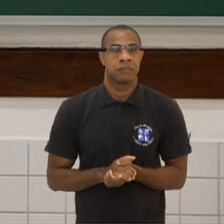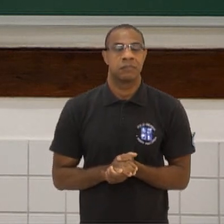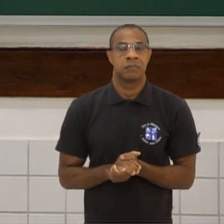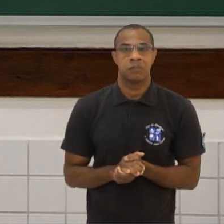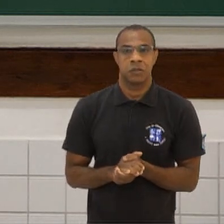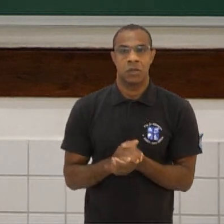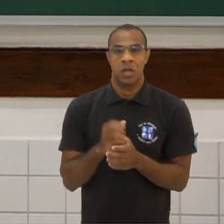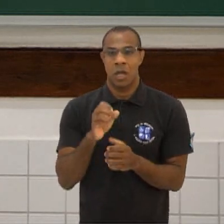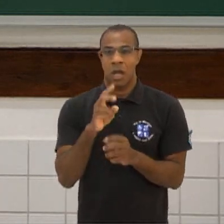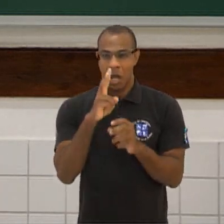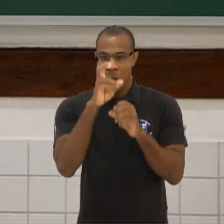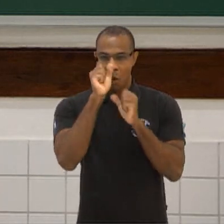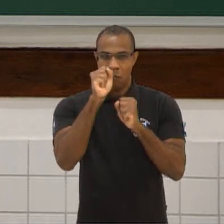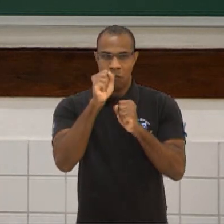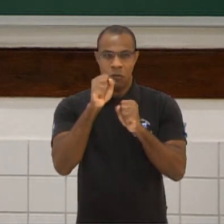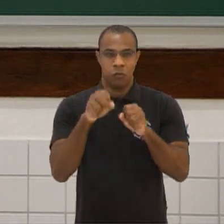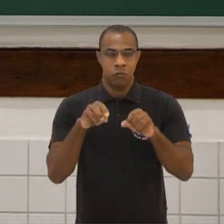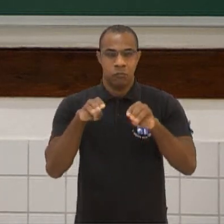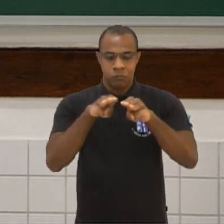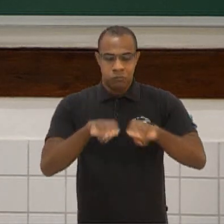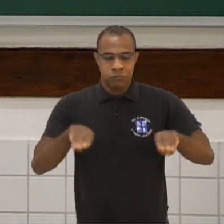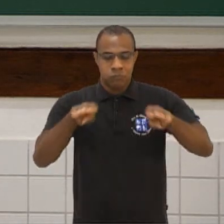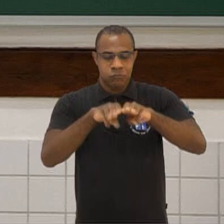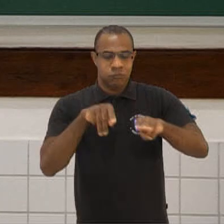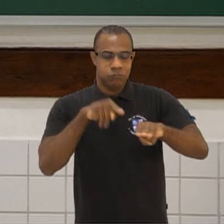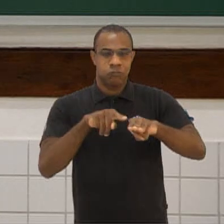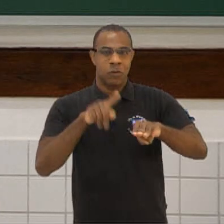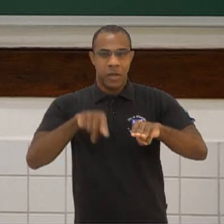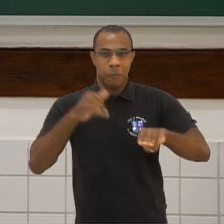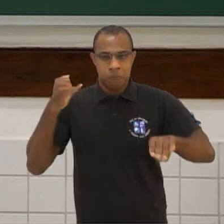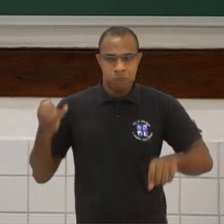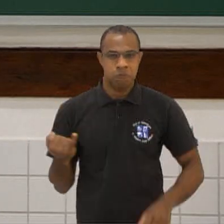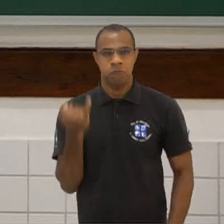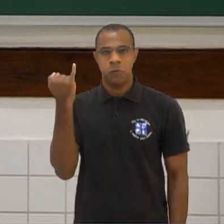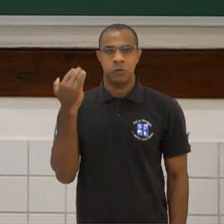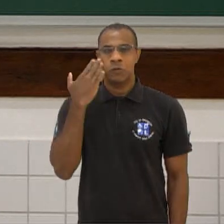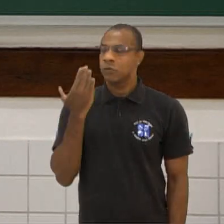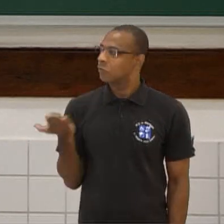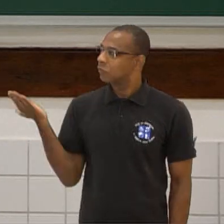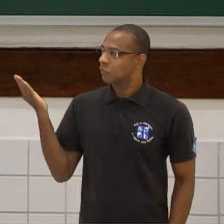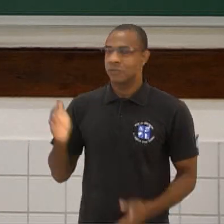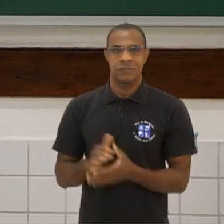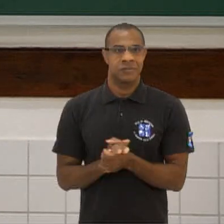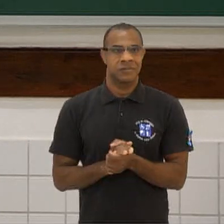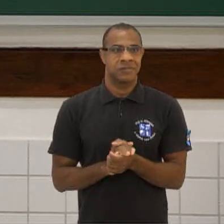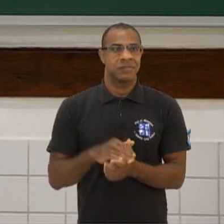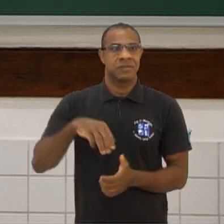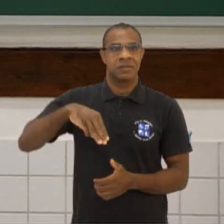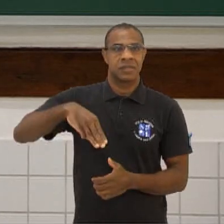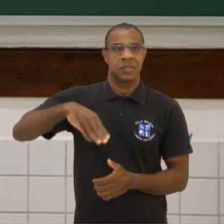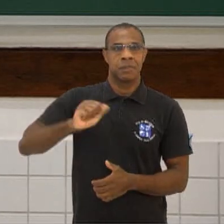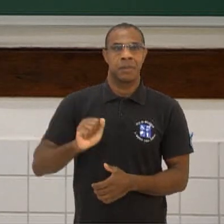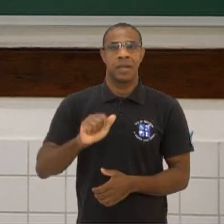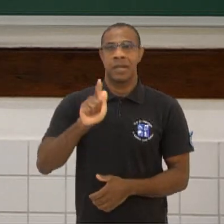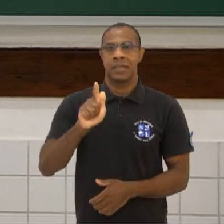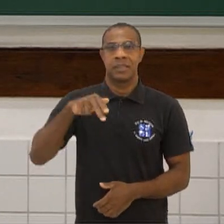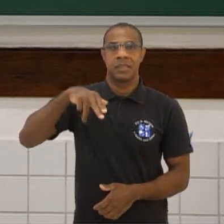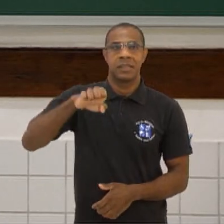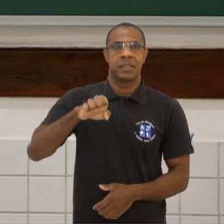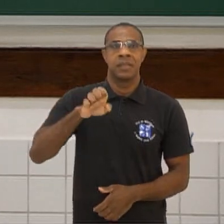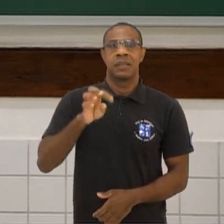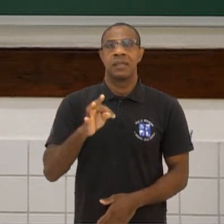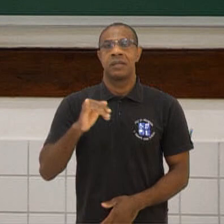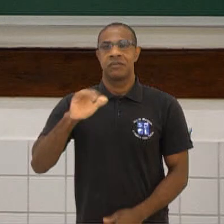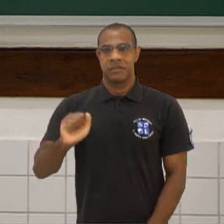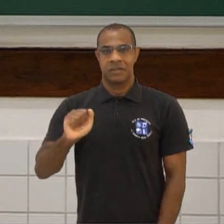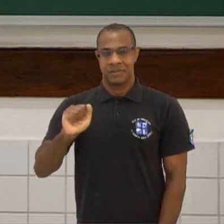A força magnética ela é extremamente importante para o nosso cotidiano, né? A gente no dia a